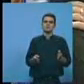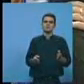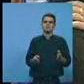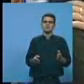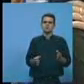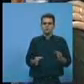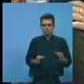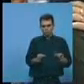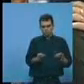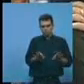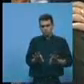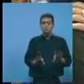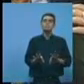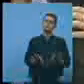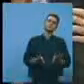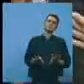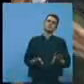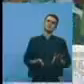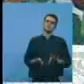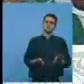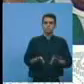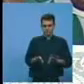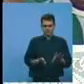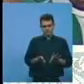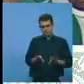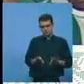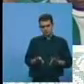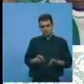a independência, eu quero convidar você